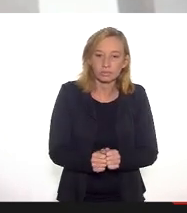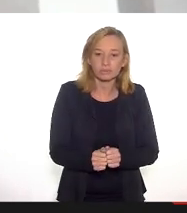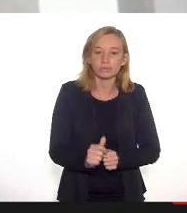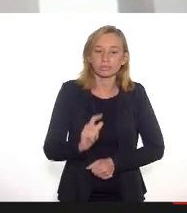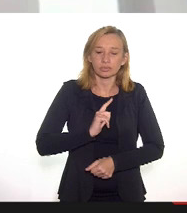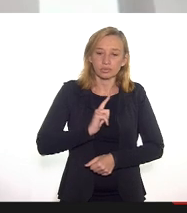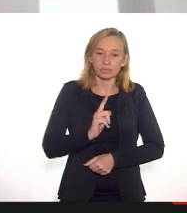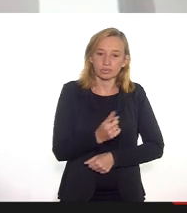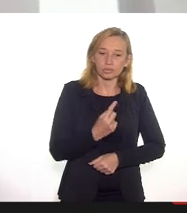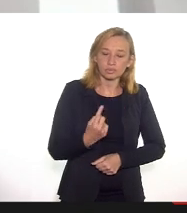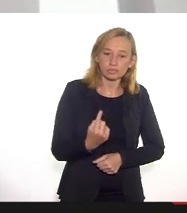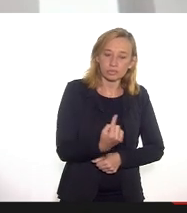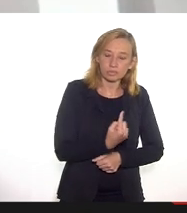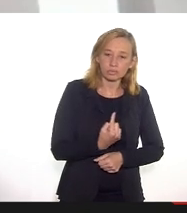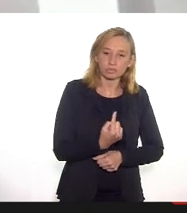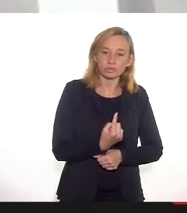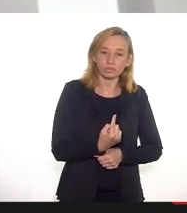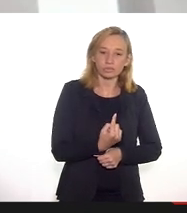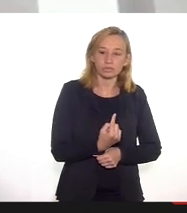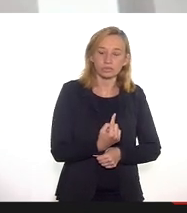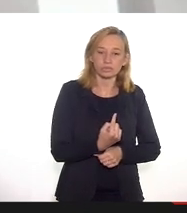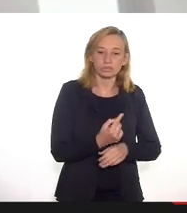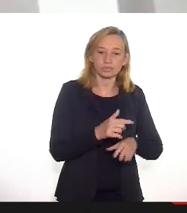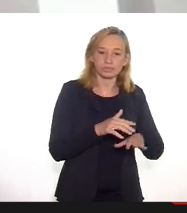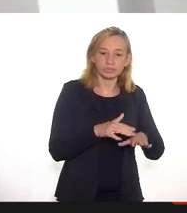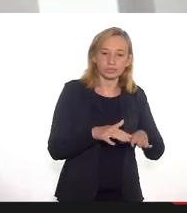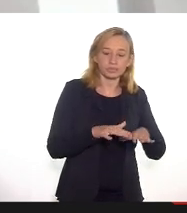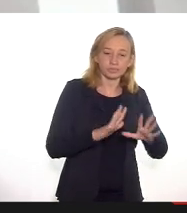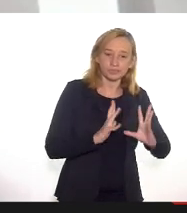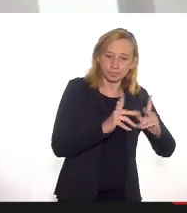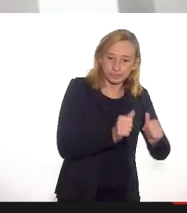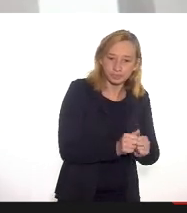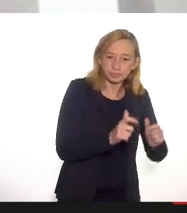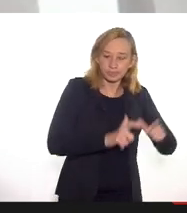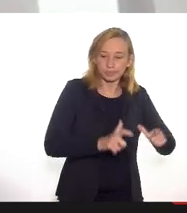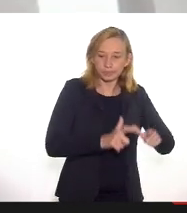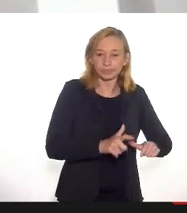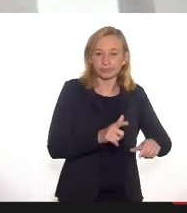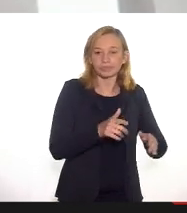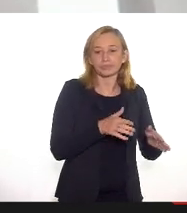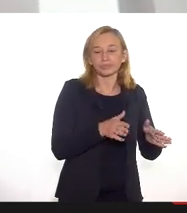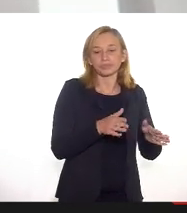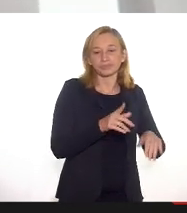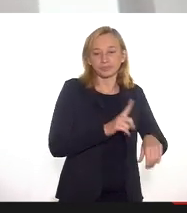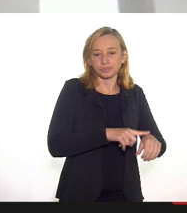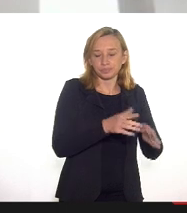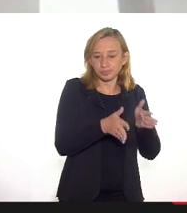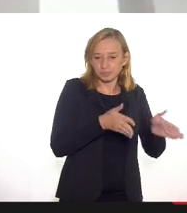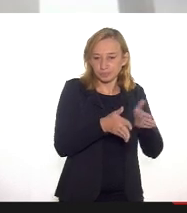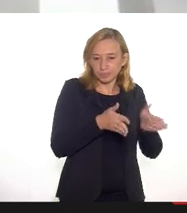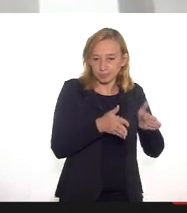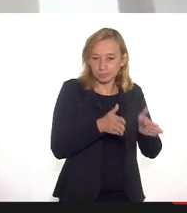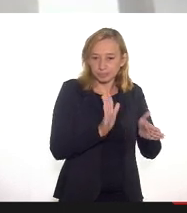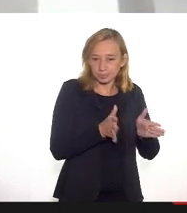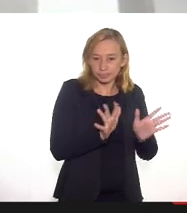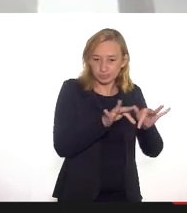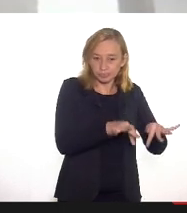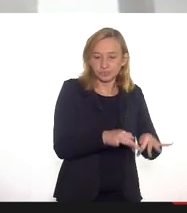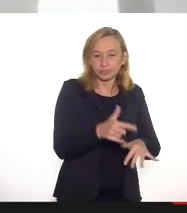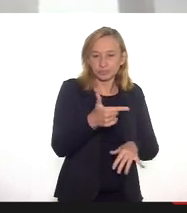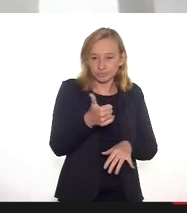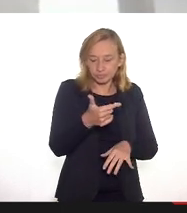nossos auxiliares de serviços gerais na unidade para fazer as limpezas. Está em fase de conclusão, e algumas são 12